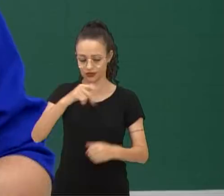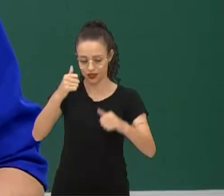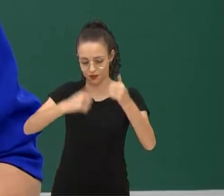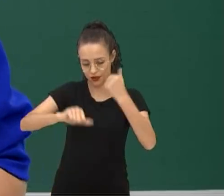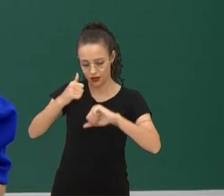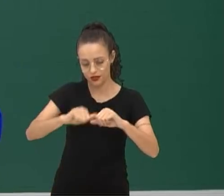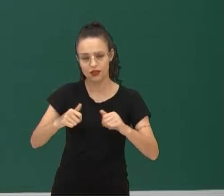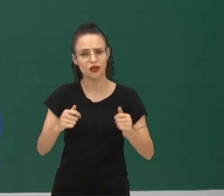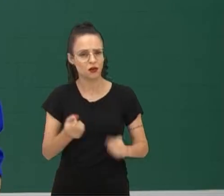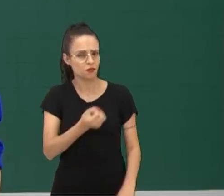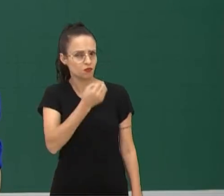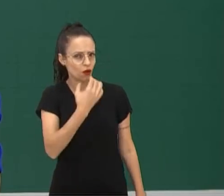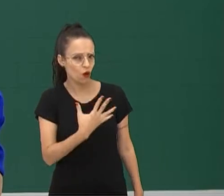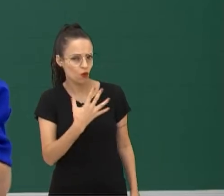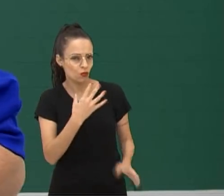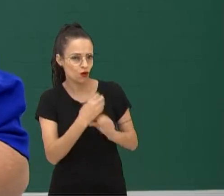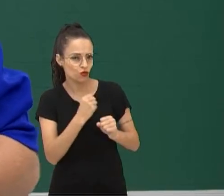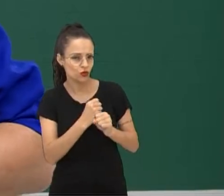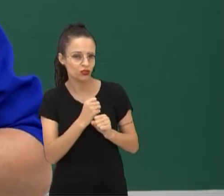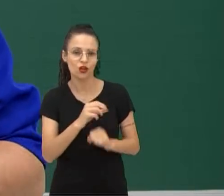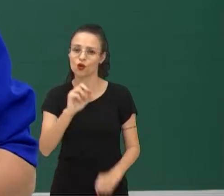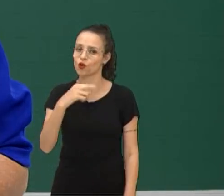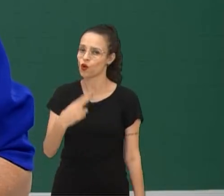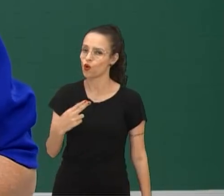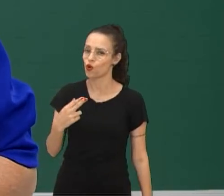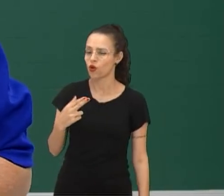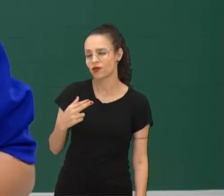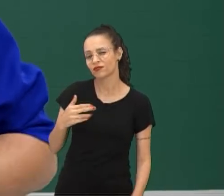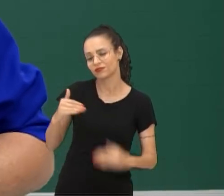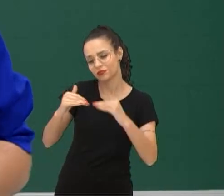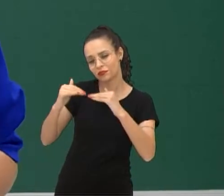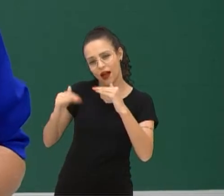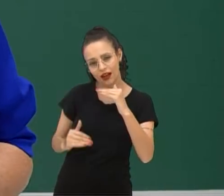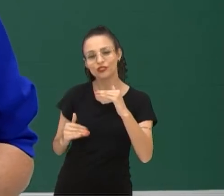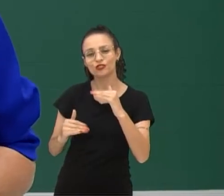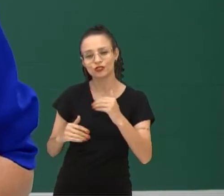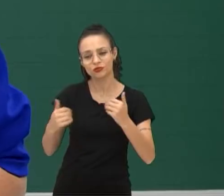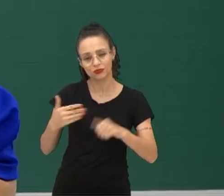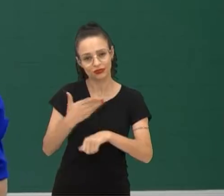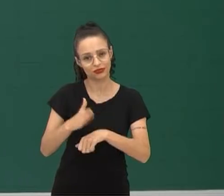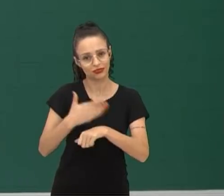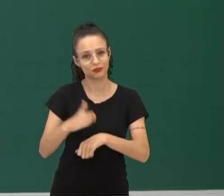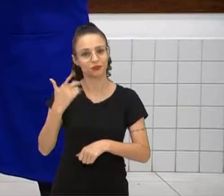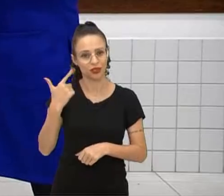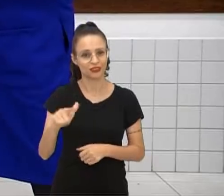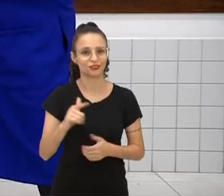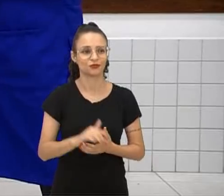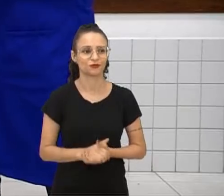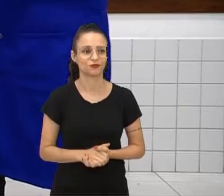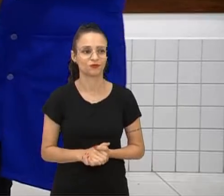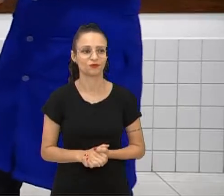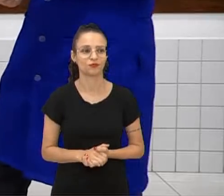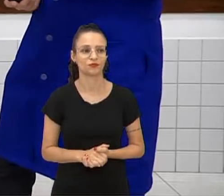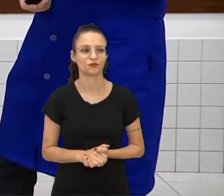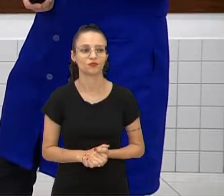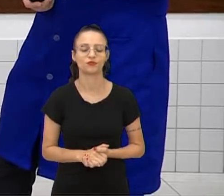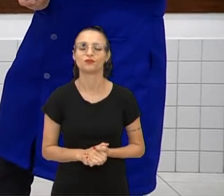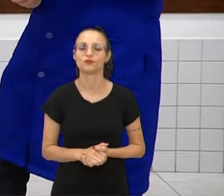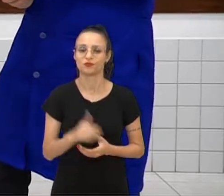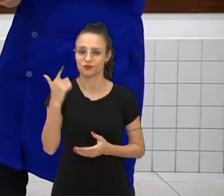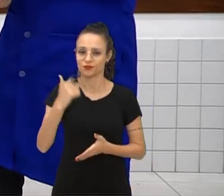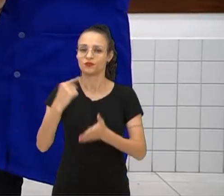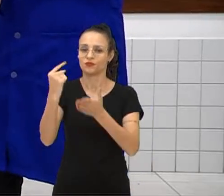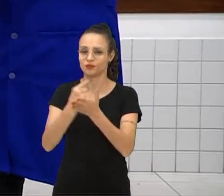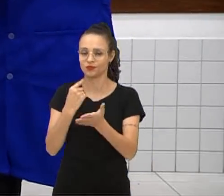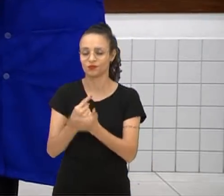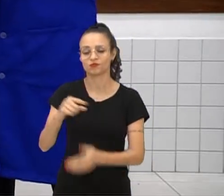você está tendo uma boa pontuação ou se está ficando aí um pouquinho abaixo, precisando treinar um pouco mais. E aqui temos mais algumas